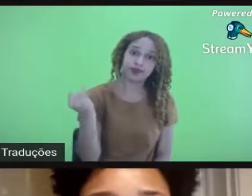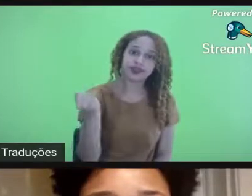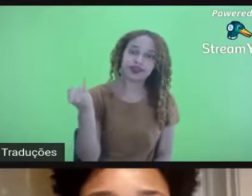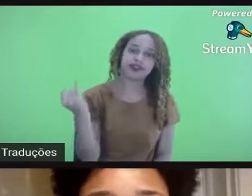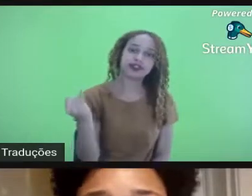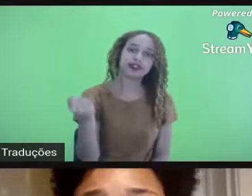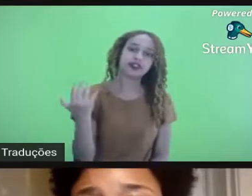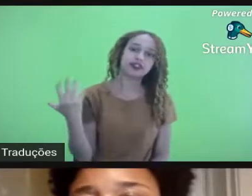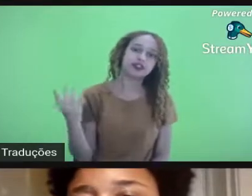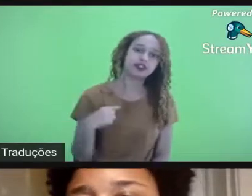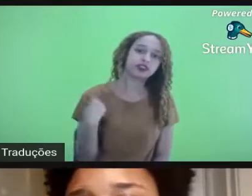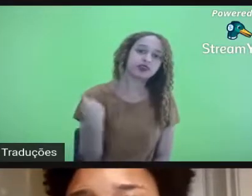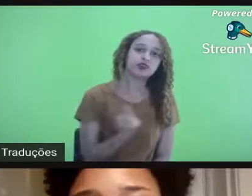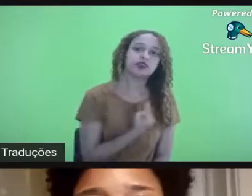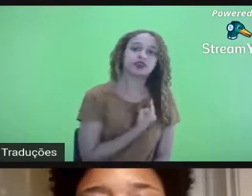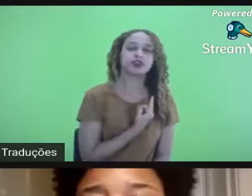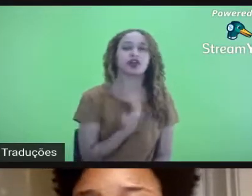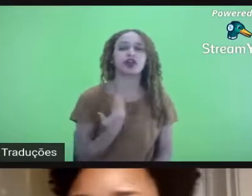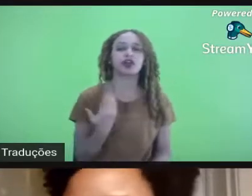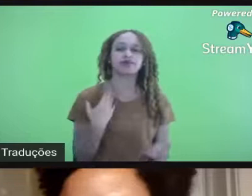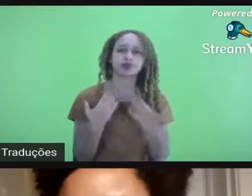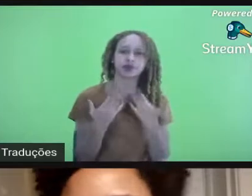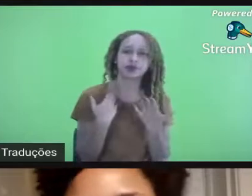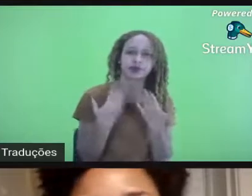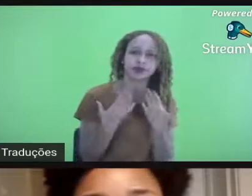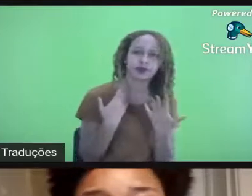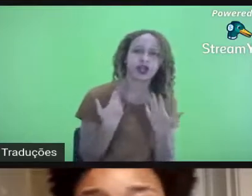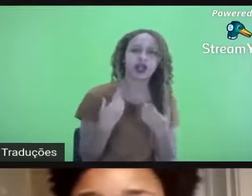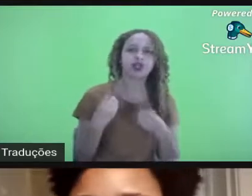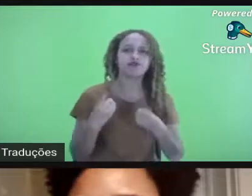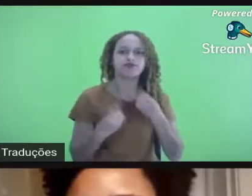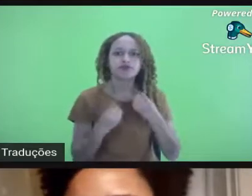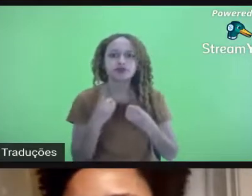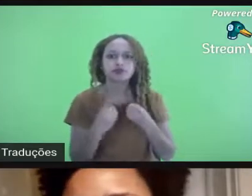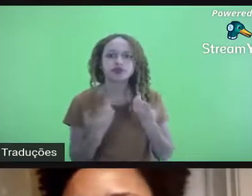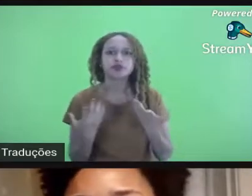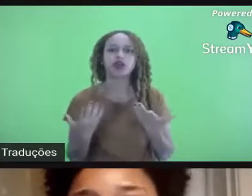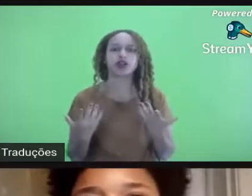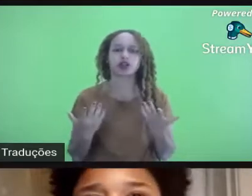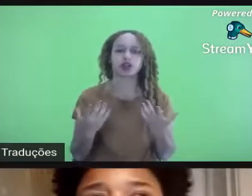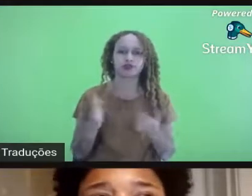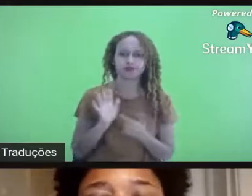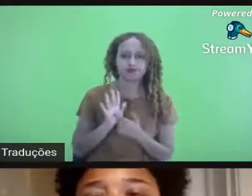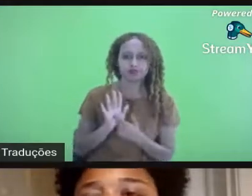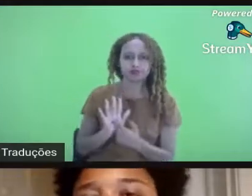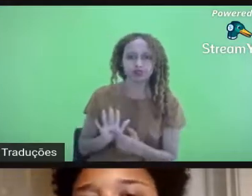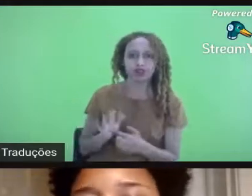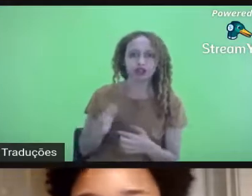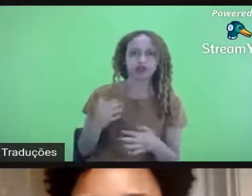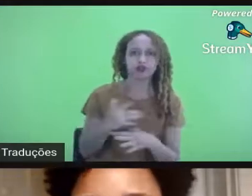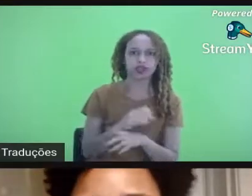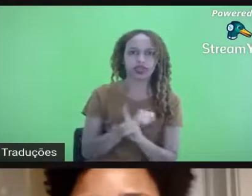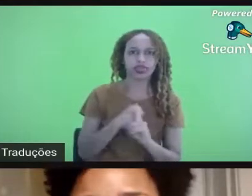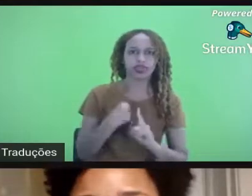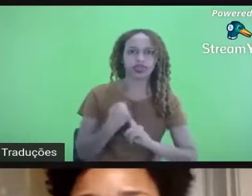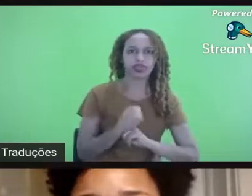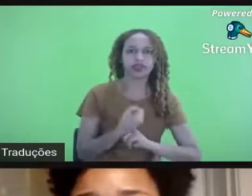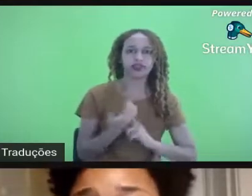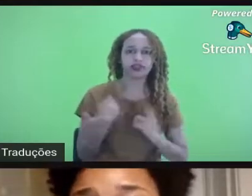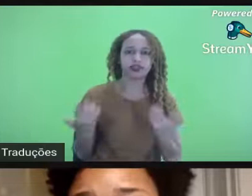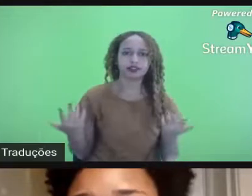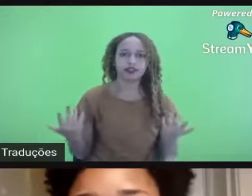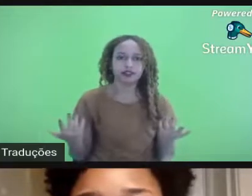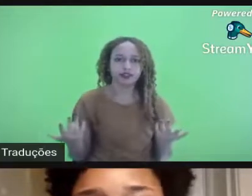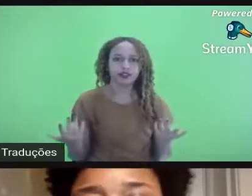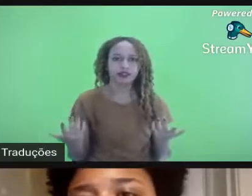gente discutir, debater, trazer a luz para a sociedade, desmistificar